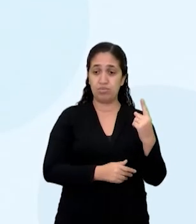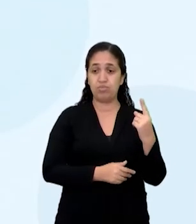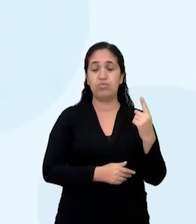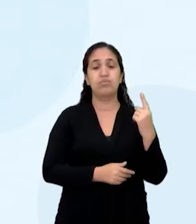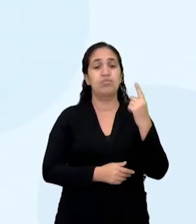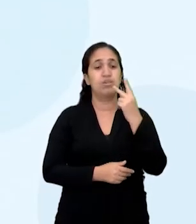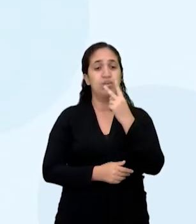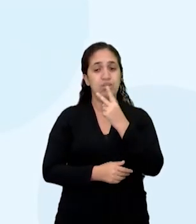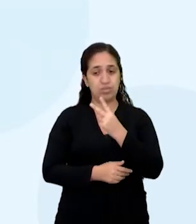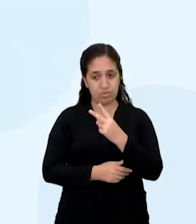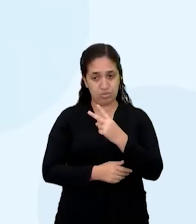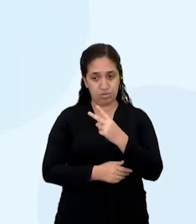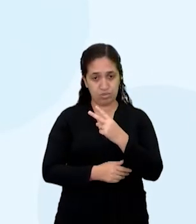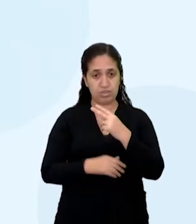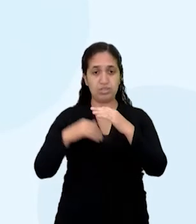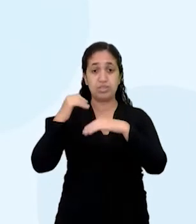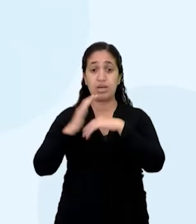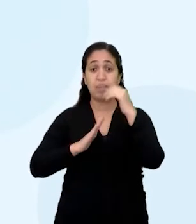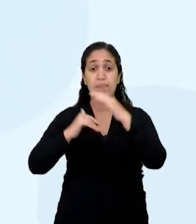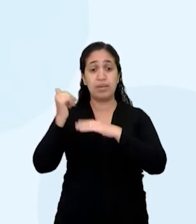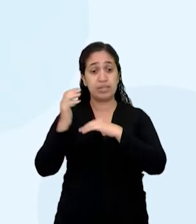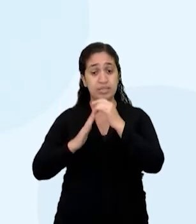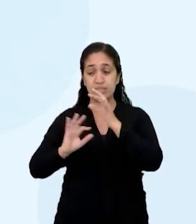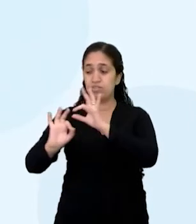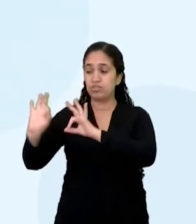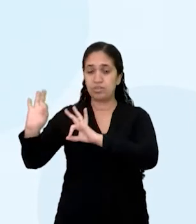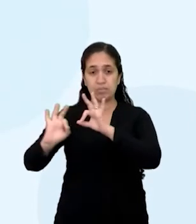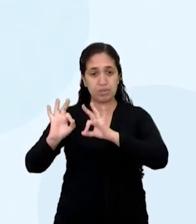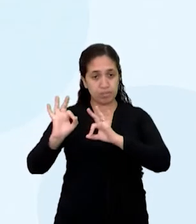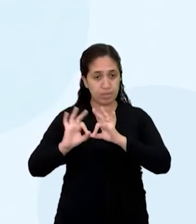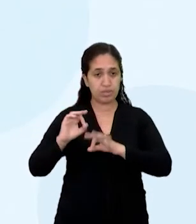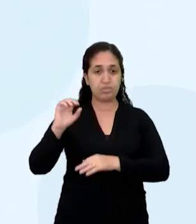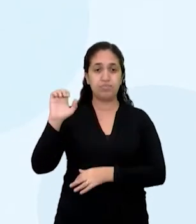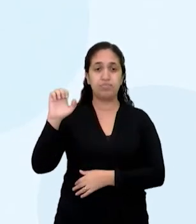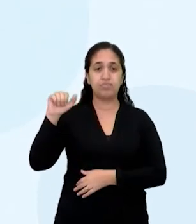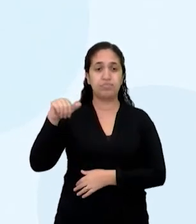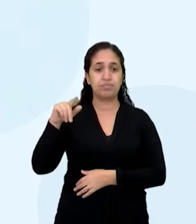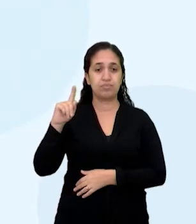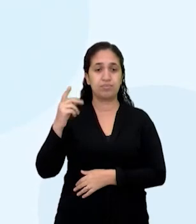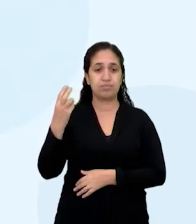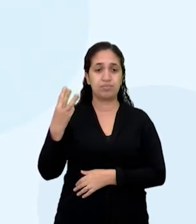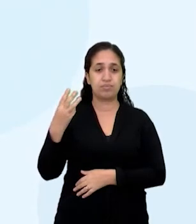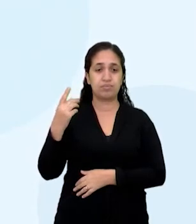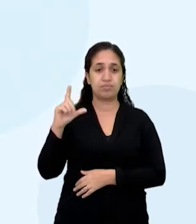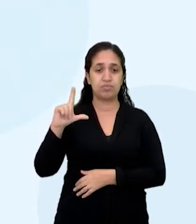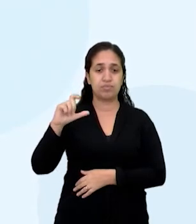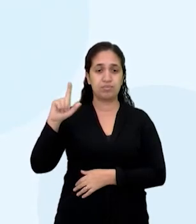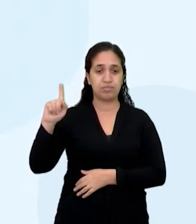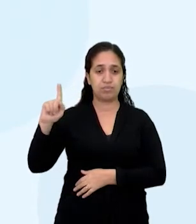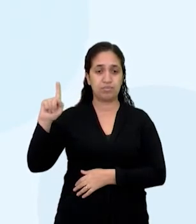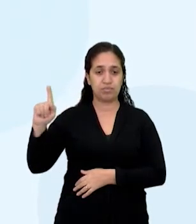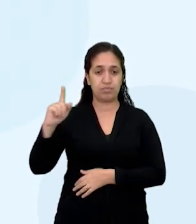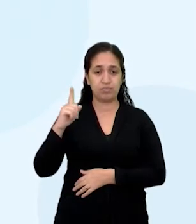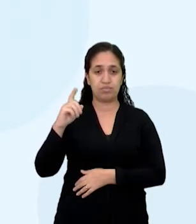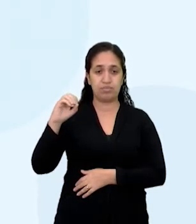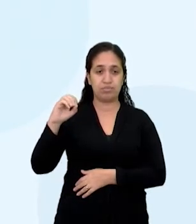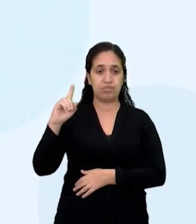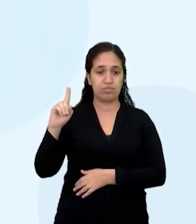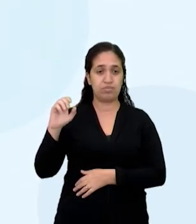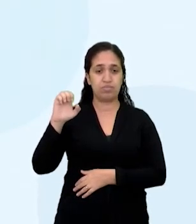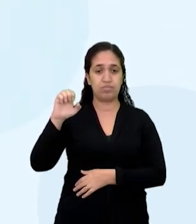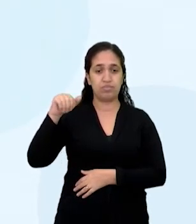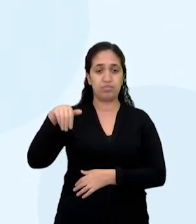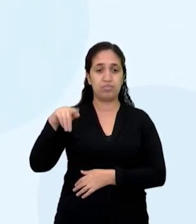as habilidades da qual nós estruturamos a aula. EM13 LGG 101,